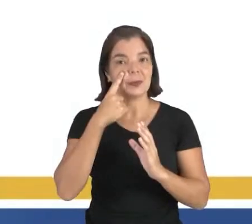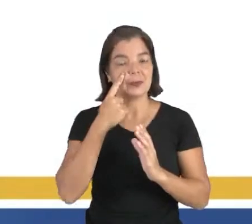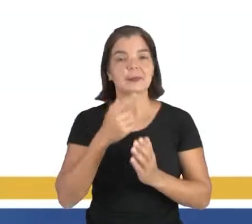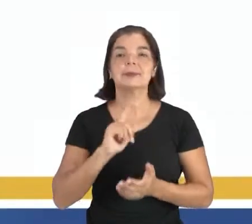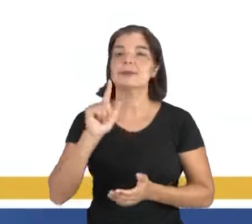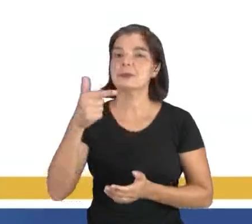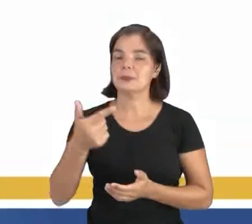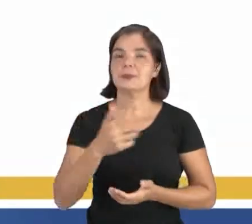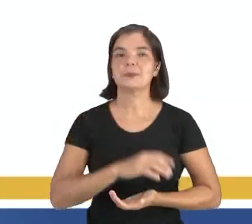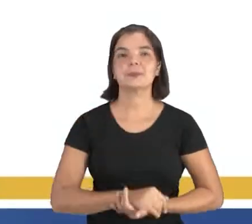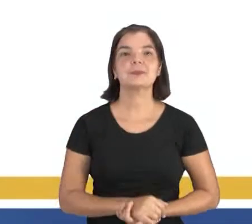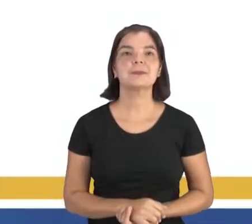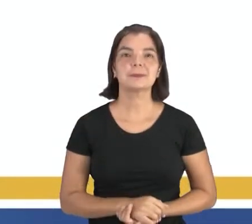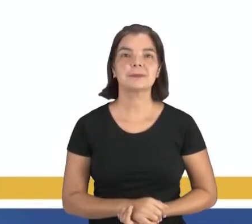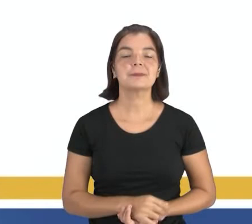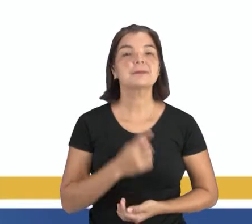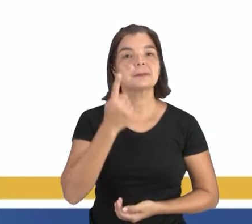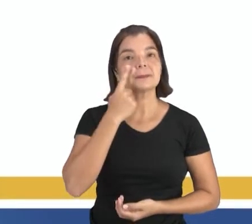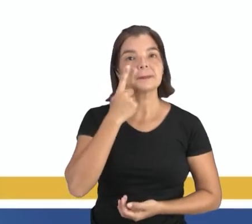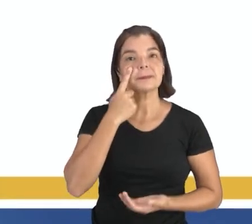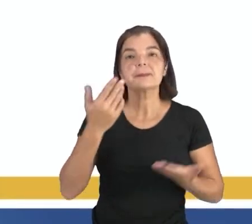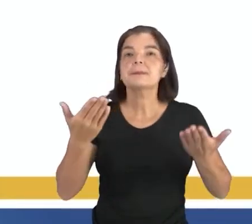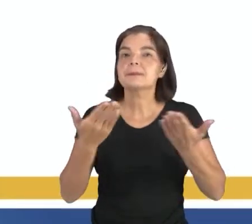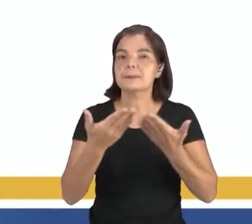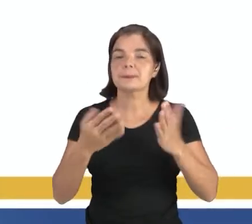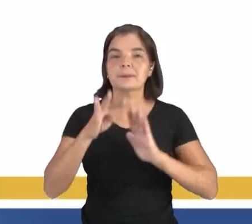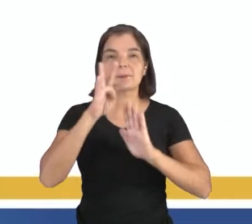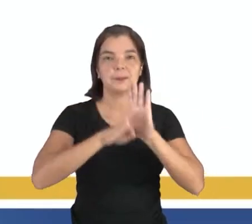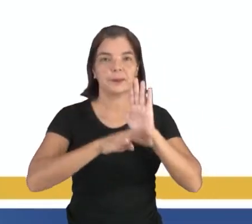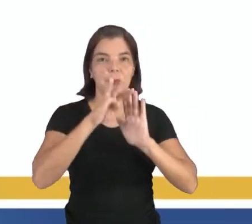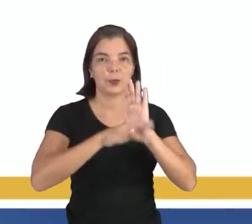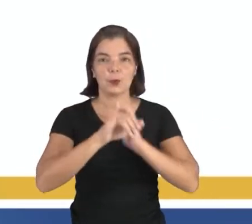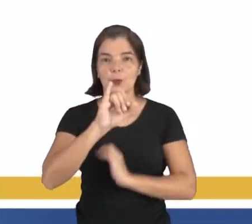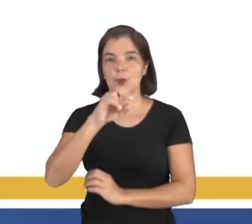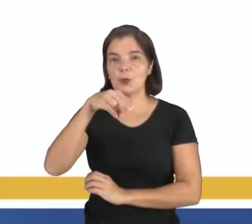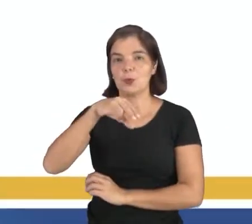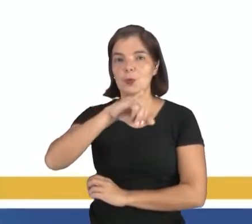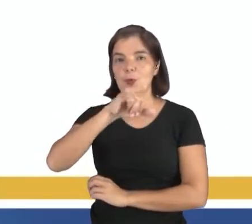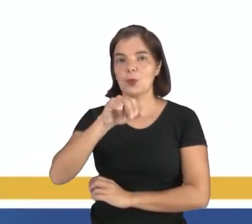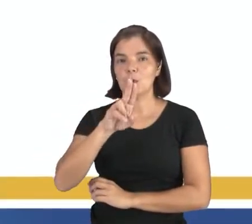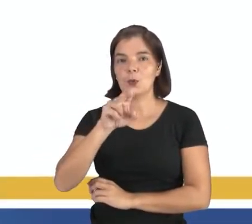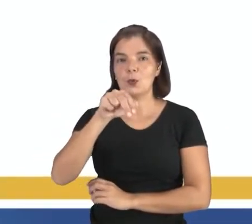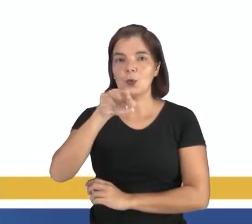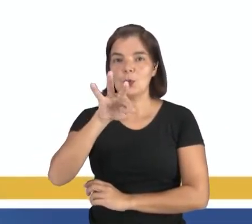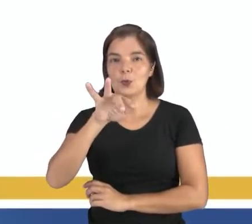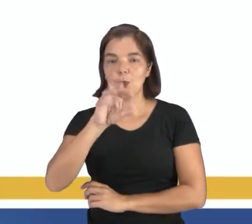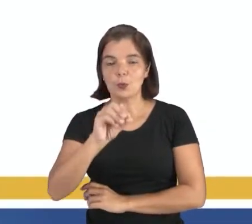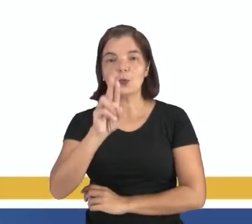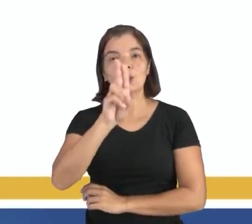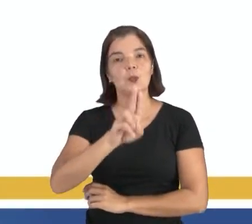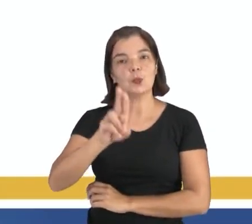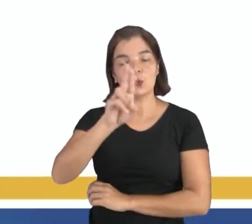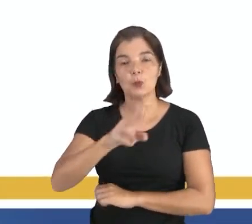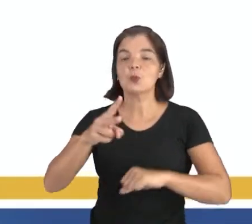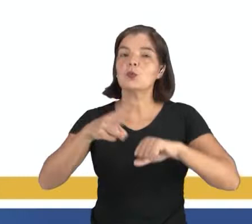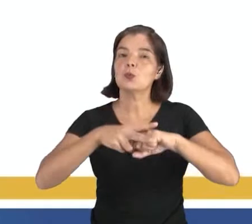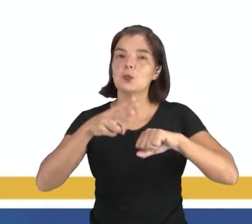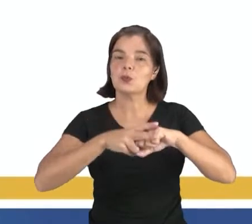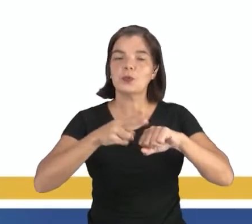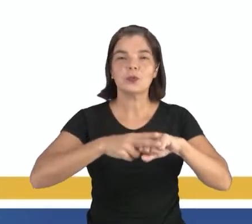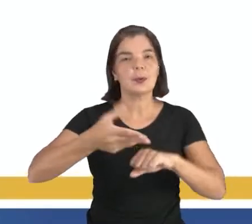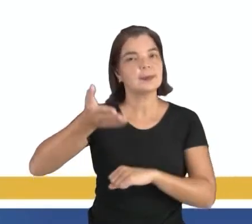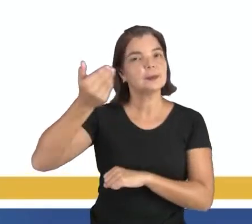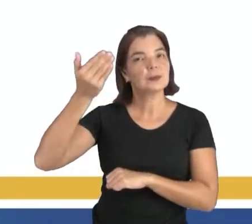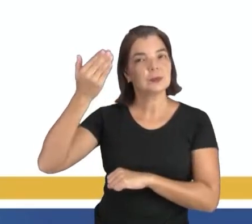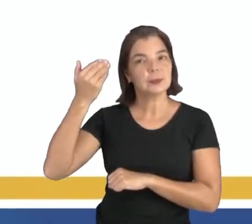prosseguir. Observe agora o texto injuntivo. Com o uso dos verbos no imperativo, os